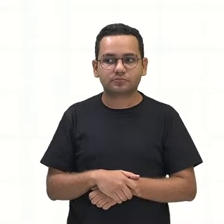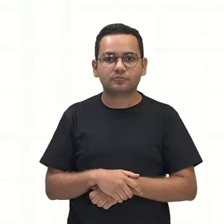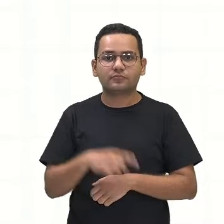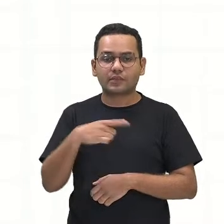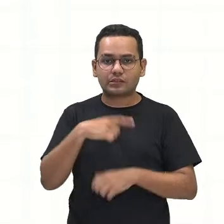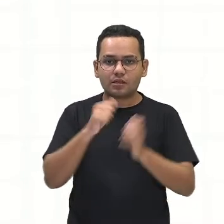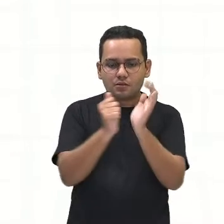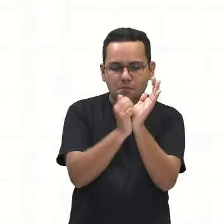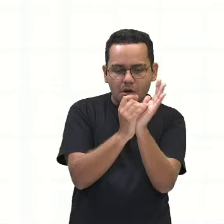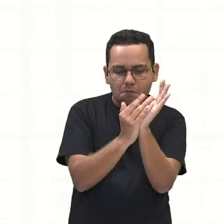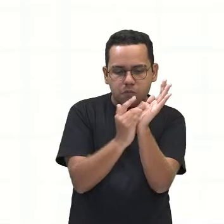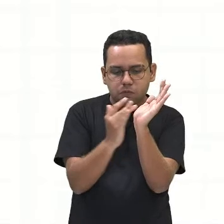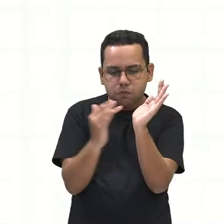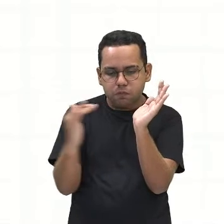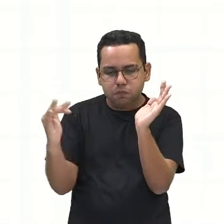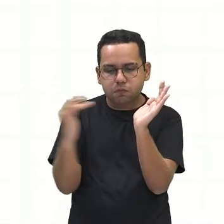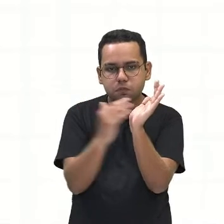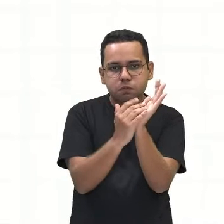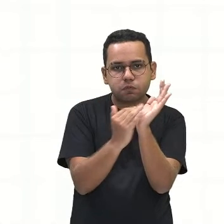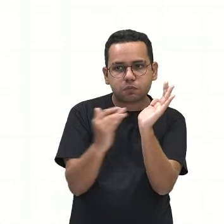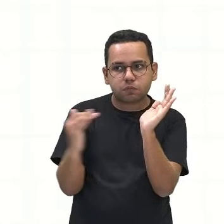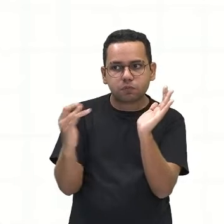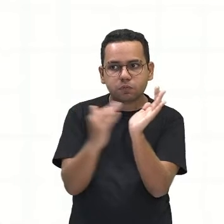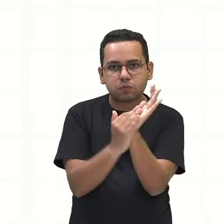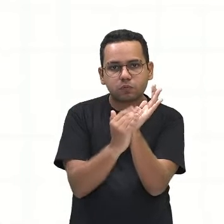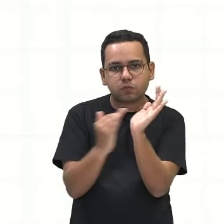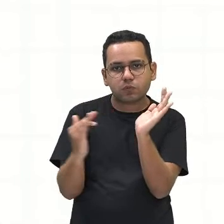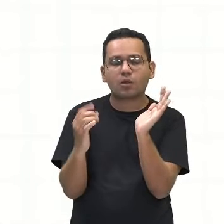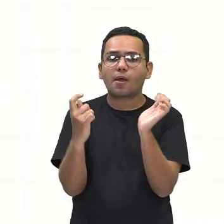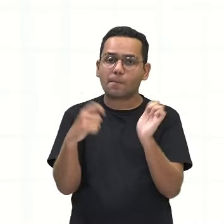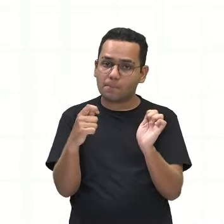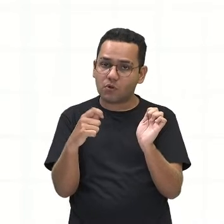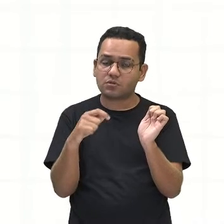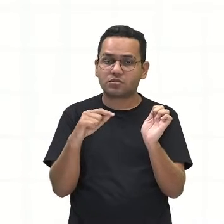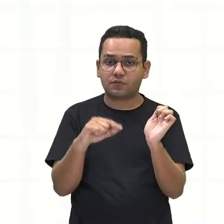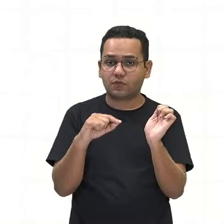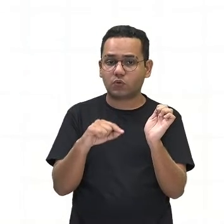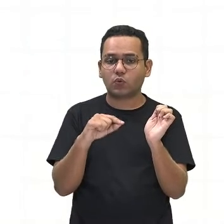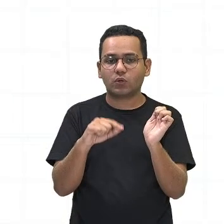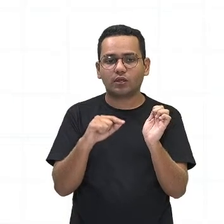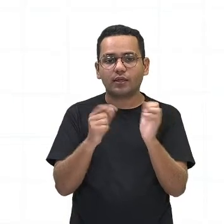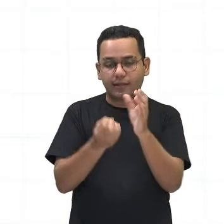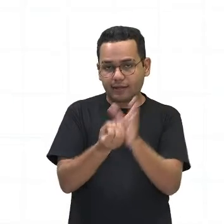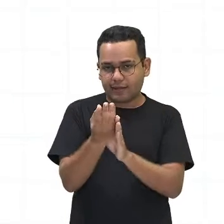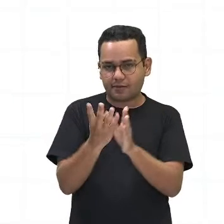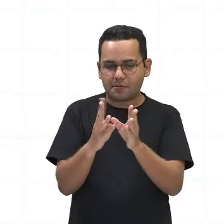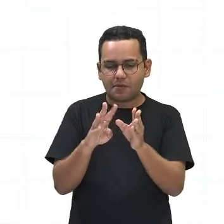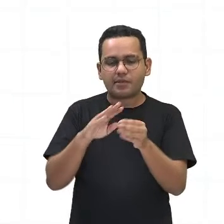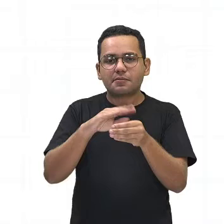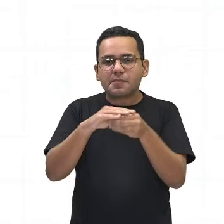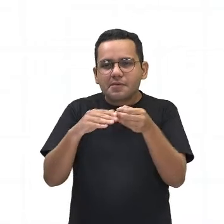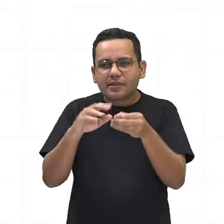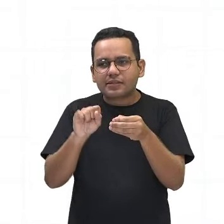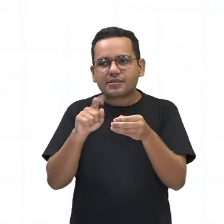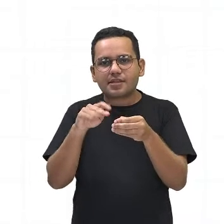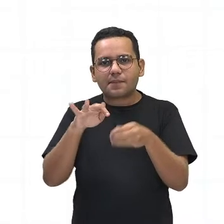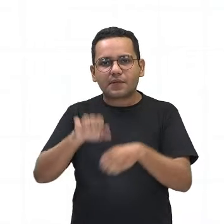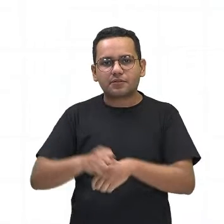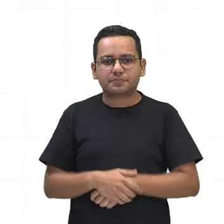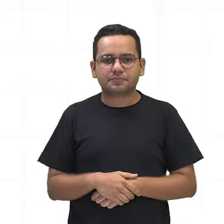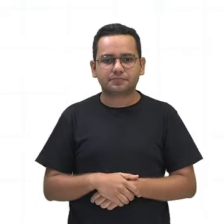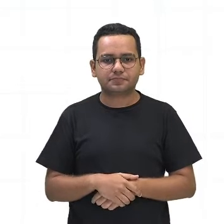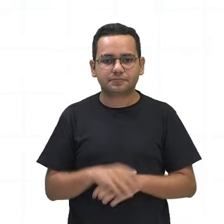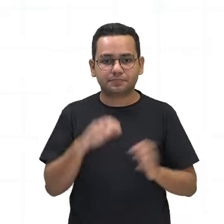polinização para poder haver essa formação das sementes. Vamos ver aí a diferenciação do